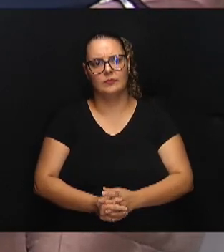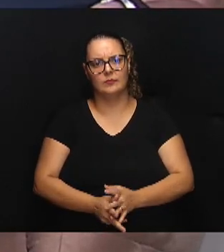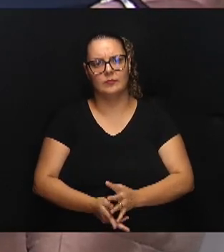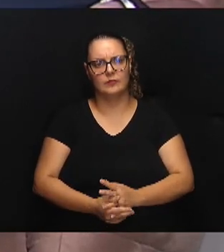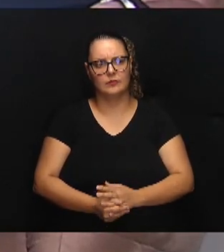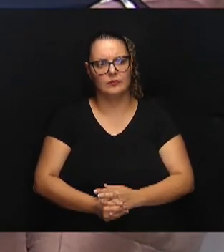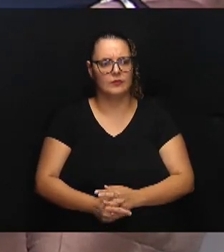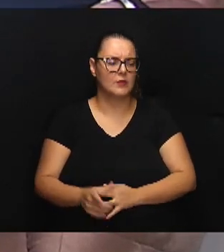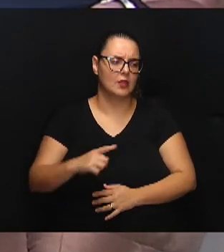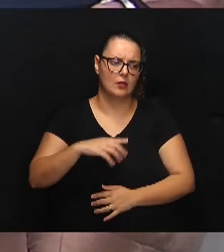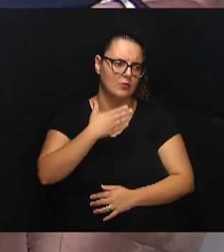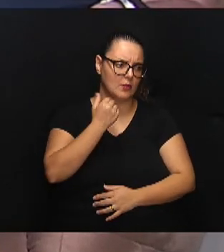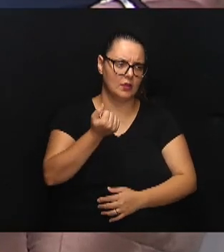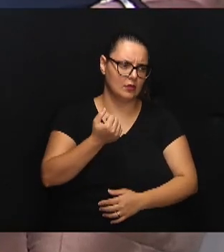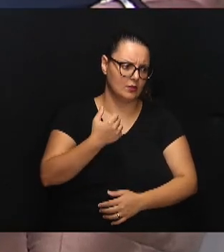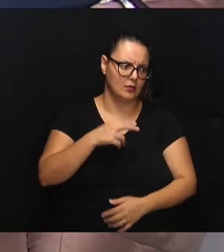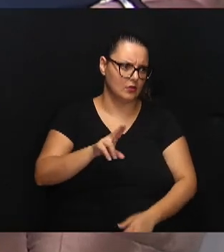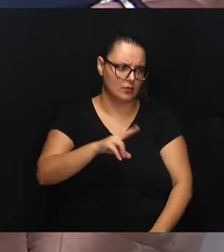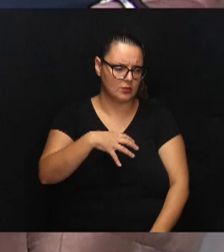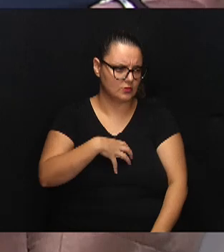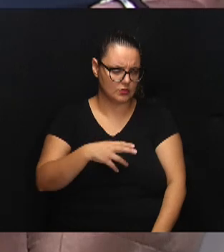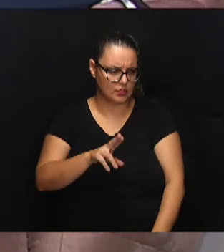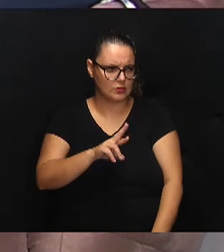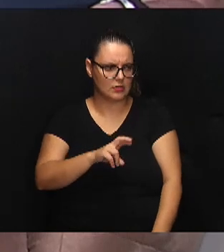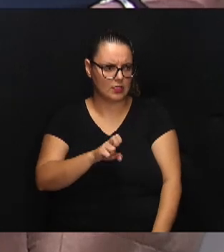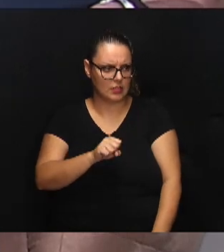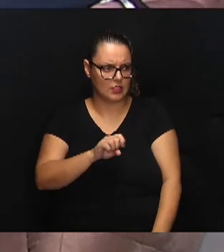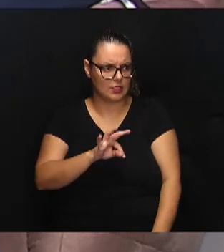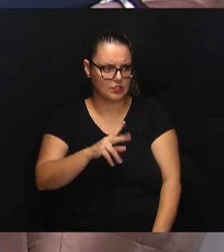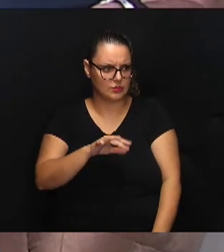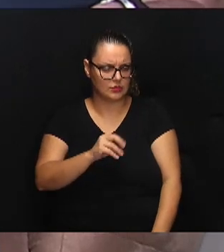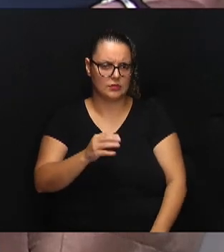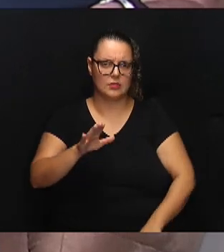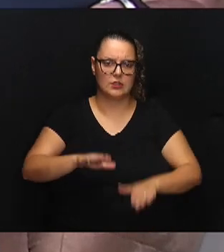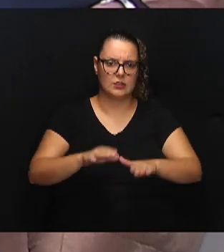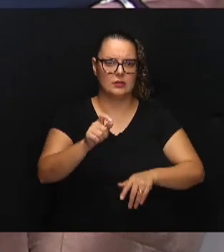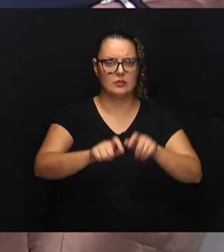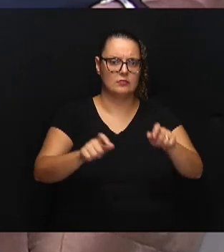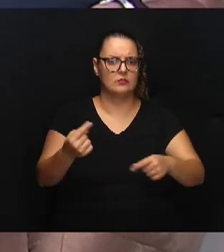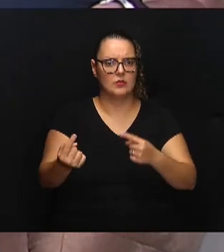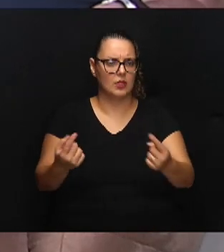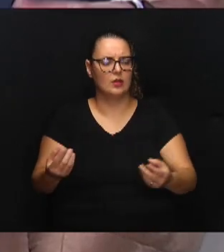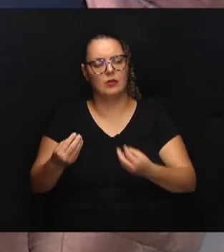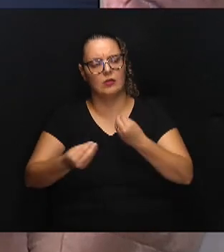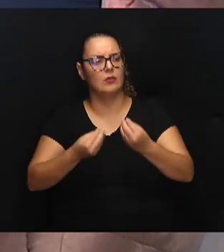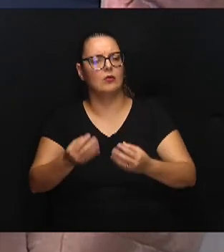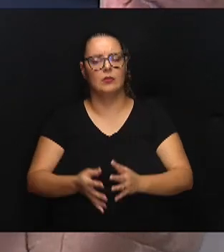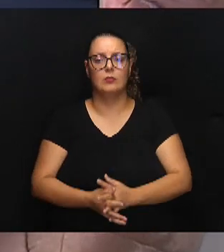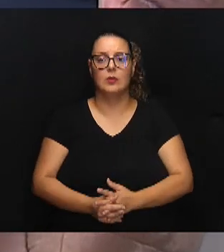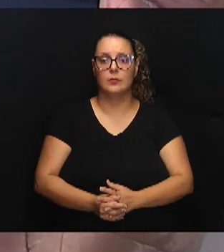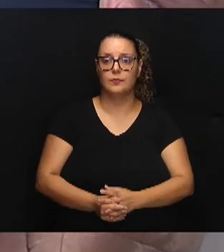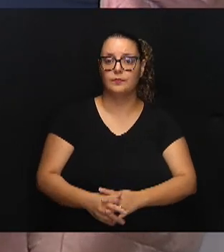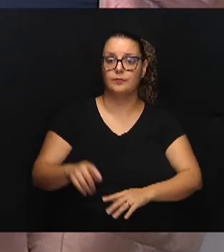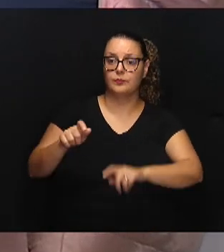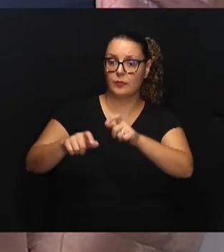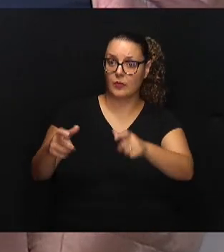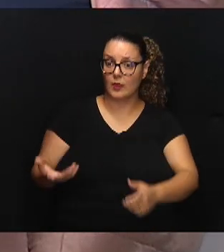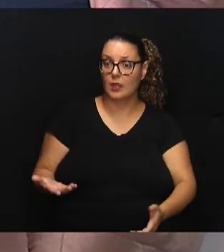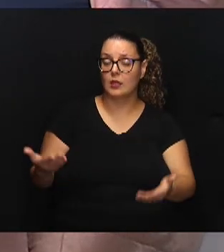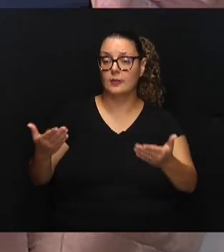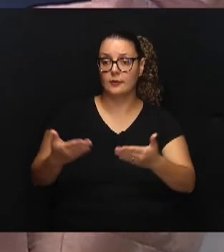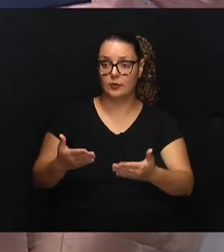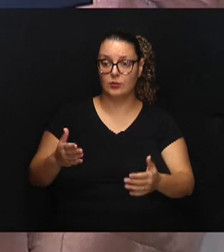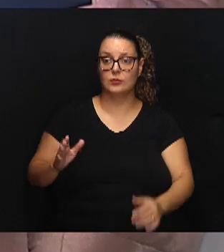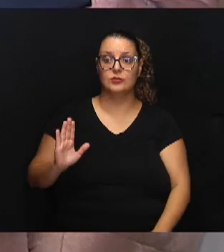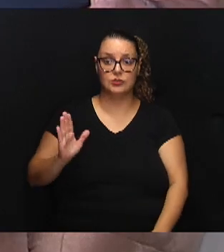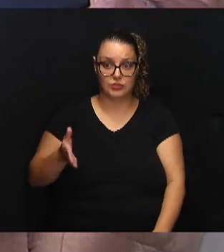melhor forma de utilizar essa restituição? Depende de pessoa para pessoa? Como que seria isso? Para aquelas pessoas que hoje